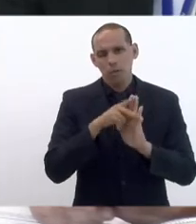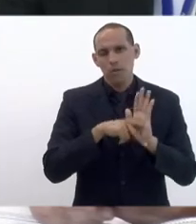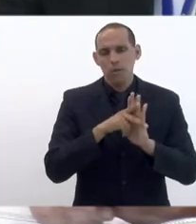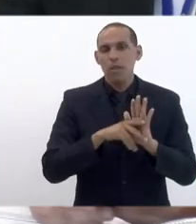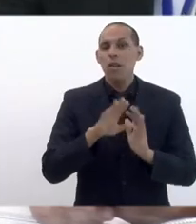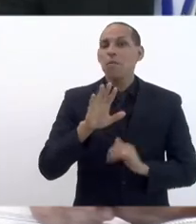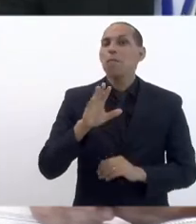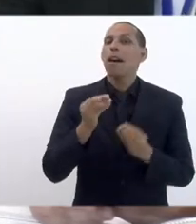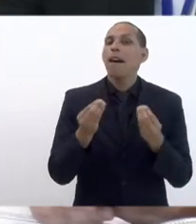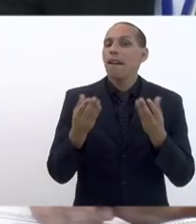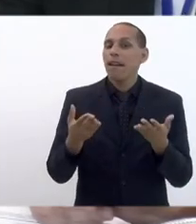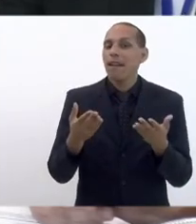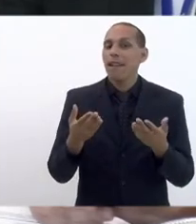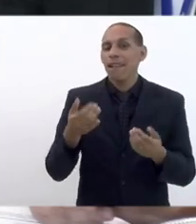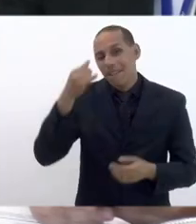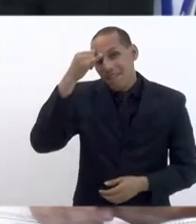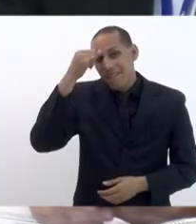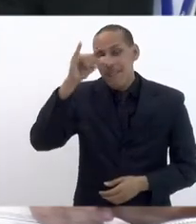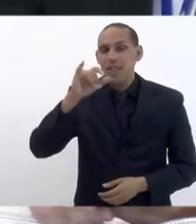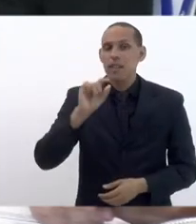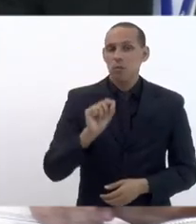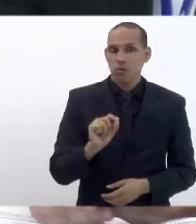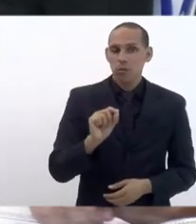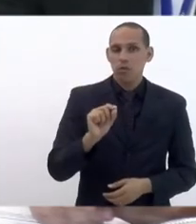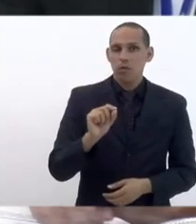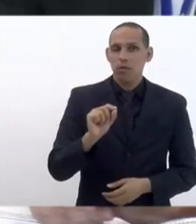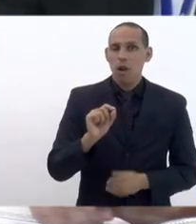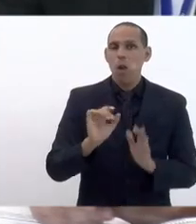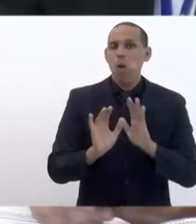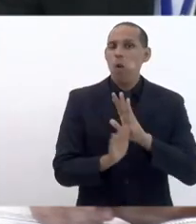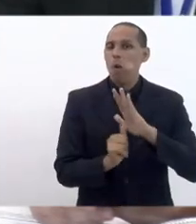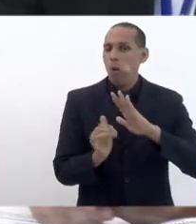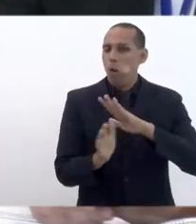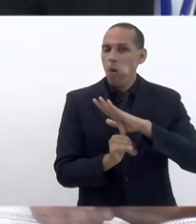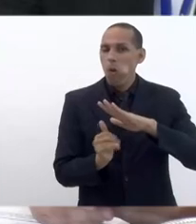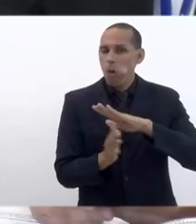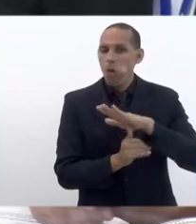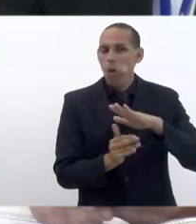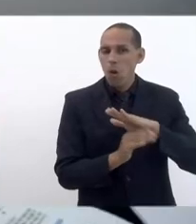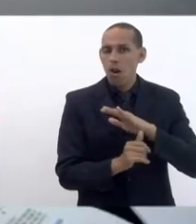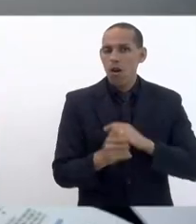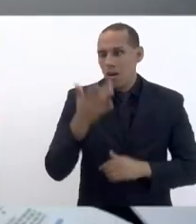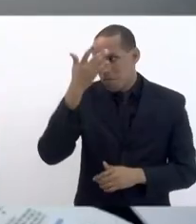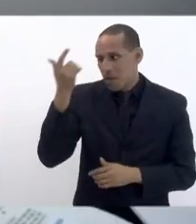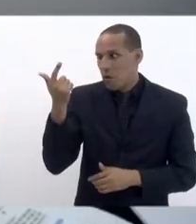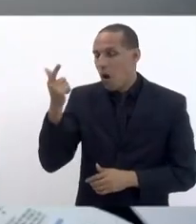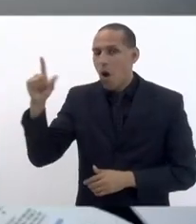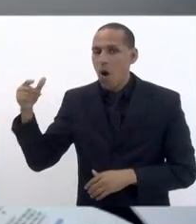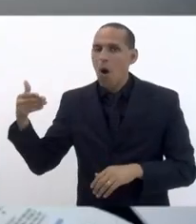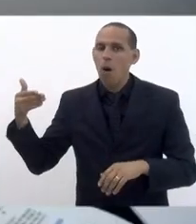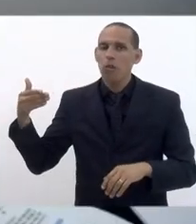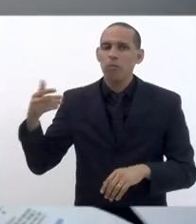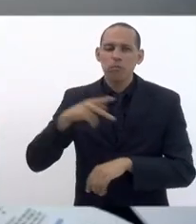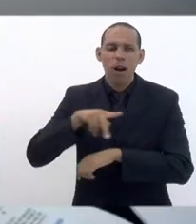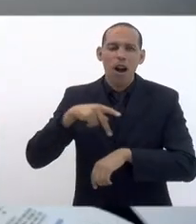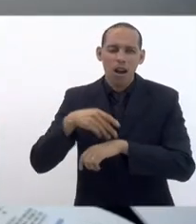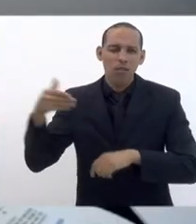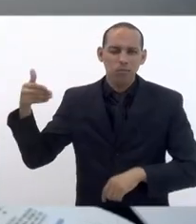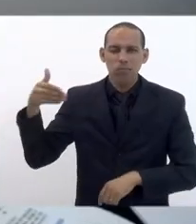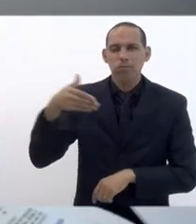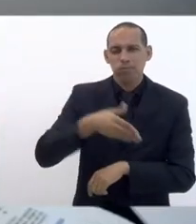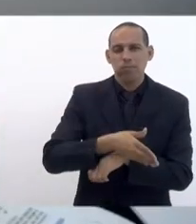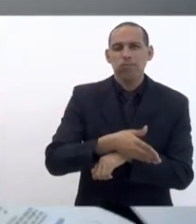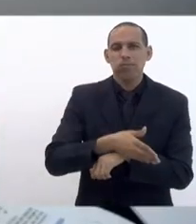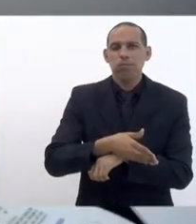Para não permitir também uma fraude aí de um estrangeiro que precisa de uma... E aí se qualificar para